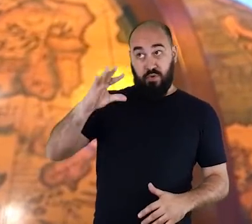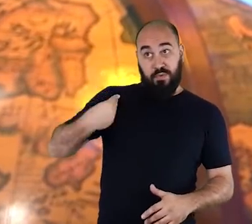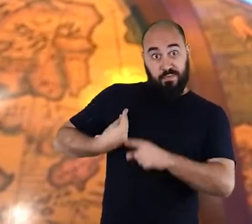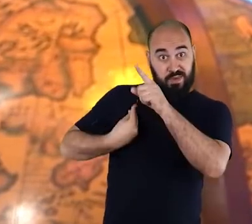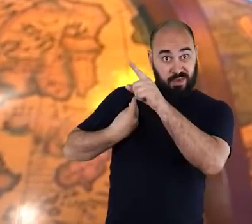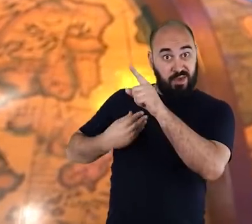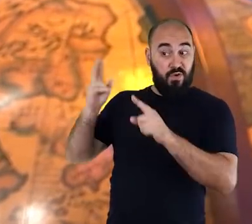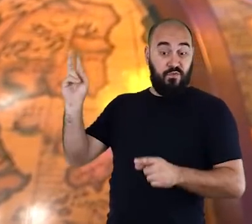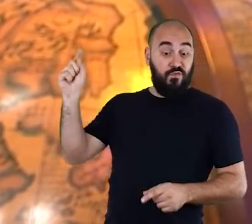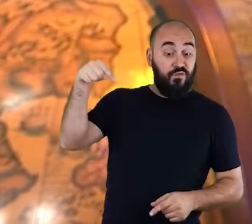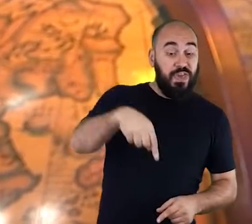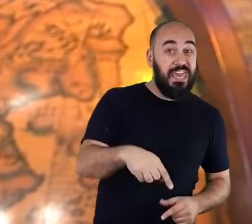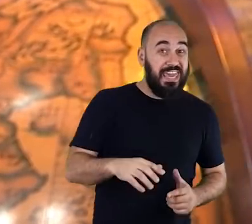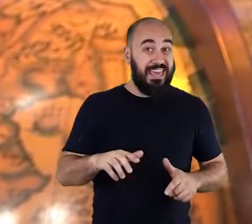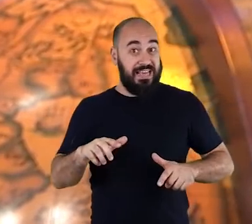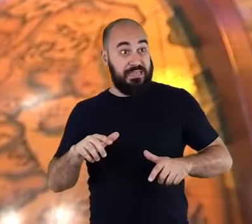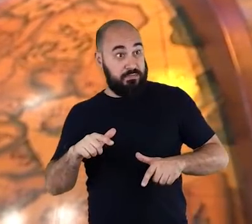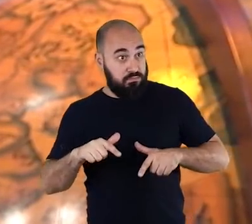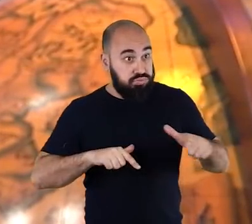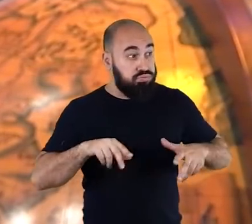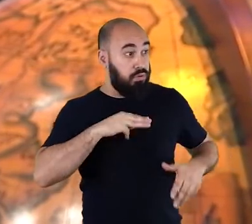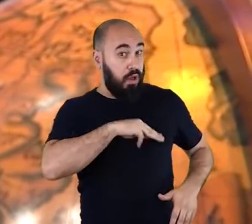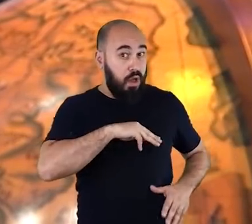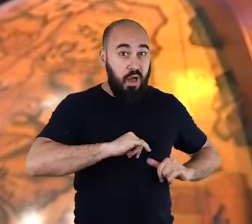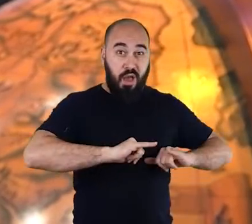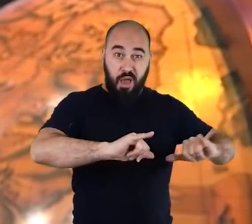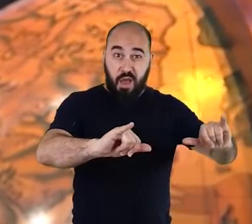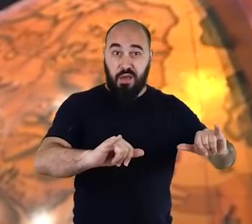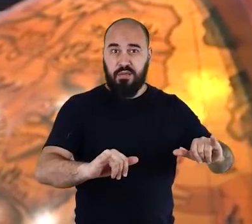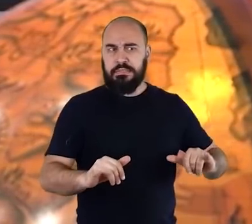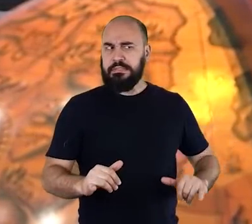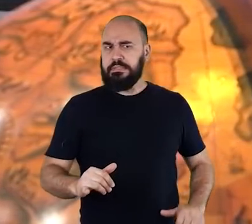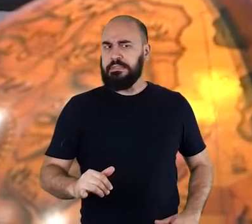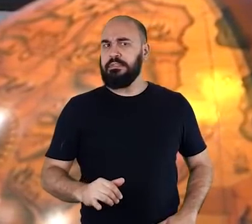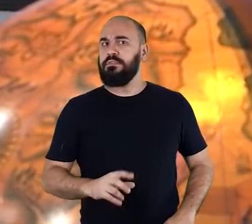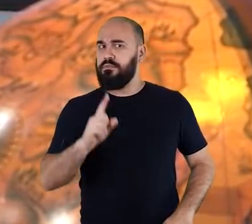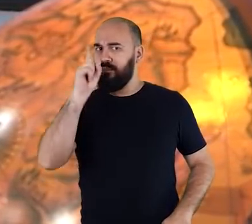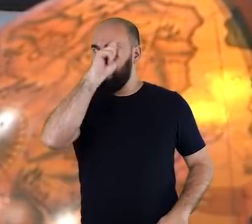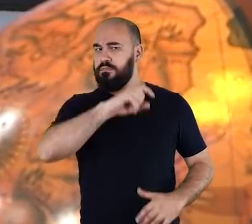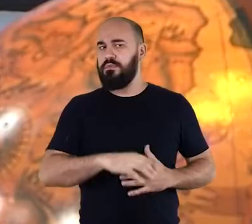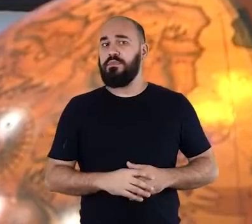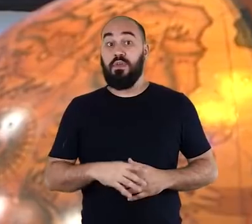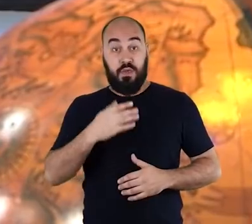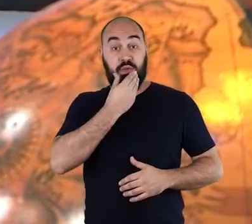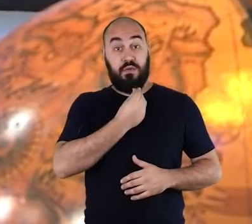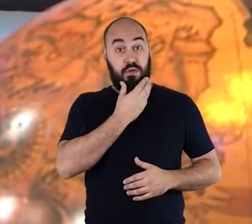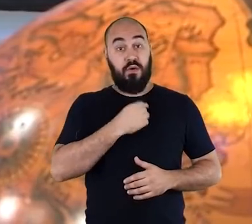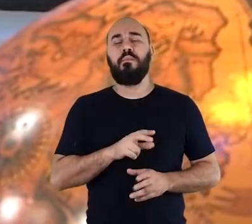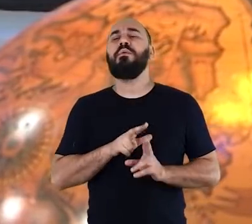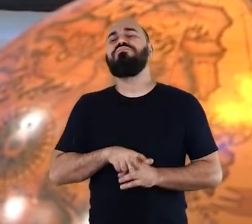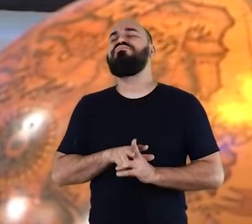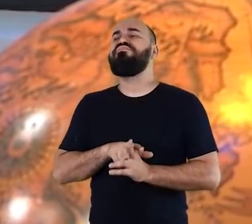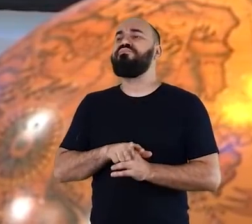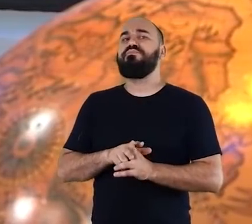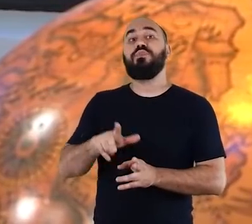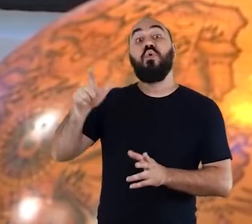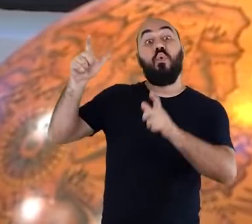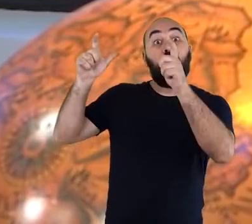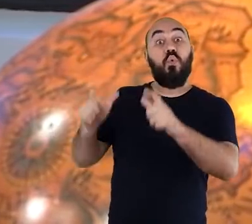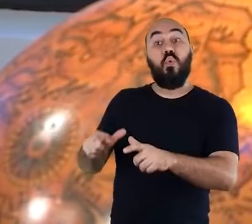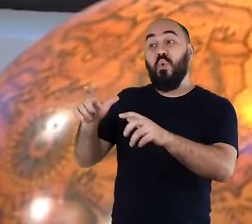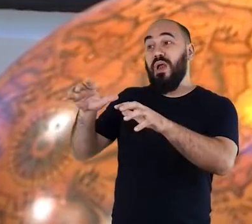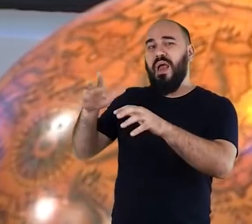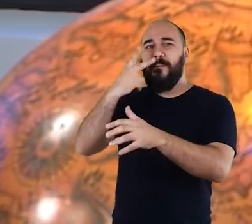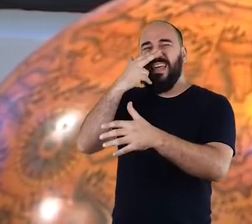de 1868, Klein chegou perto das ruínas de Dibon, que era um nome que dava à